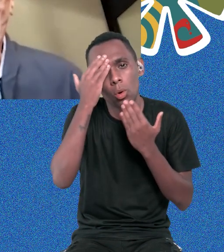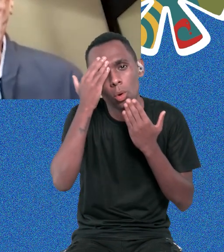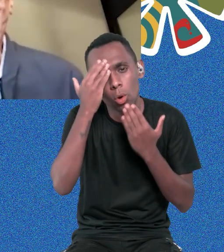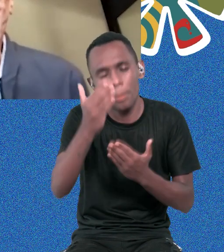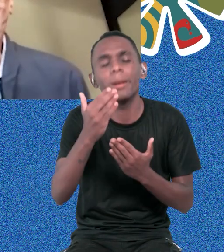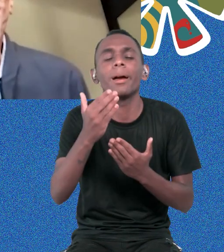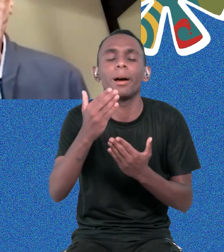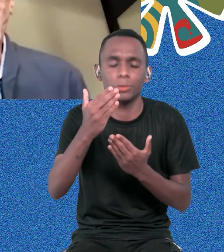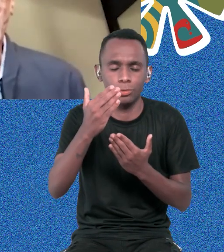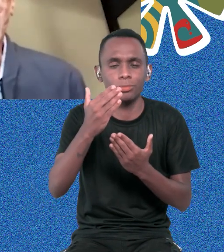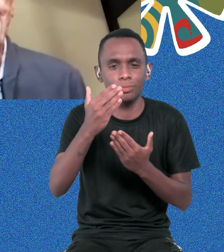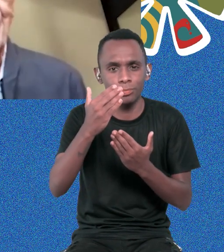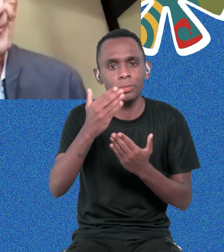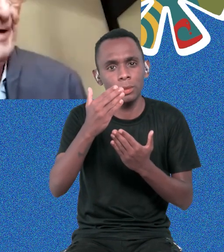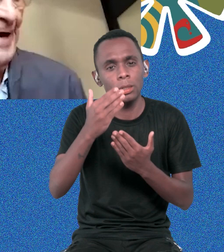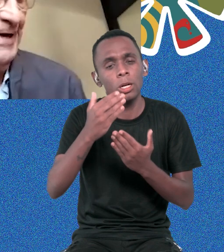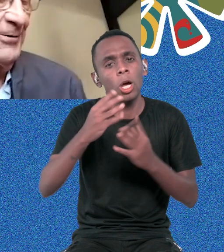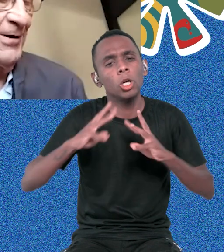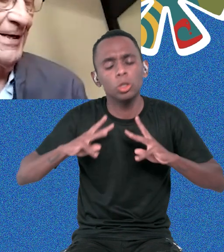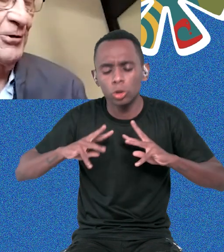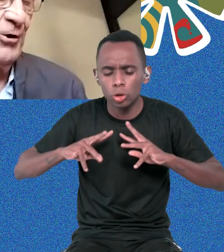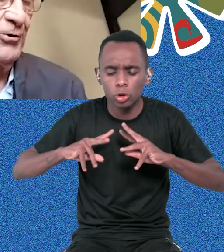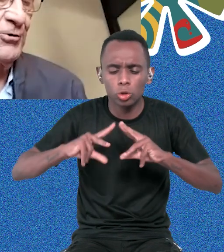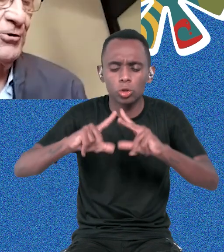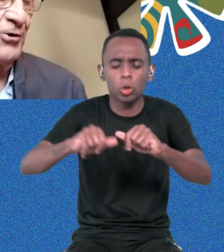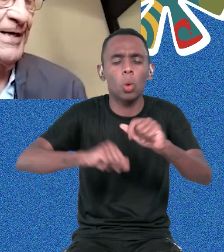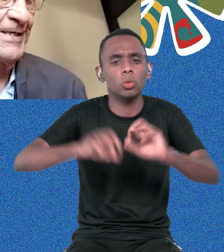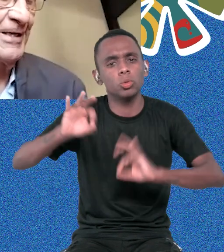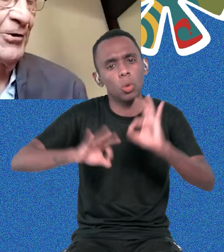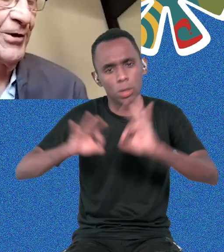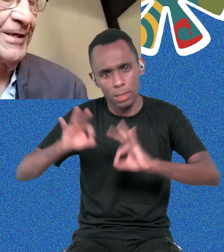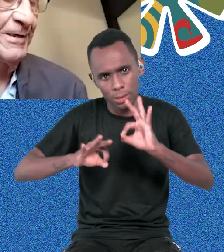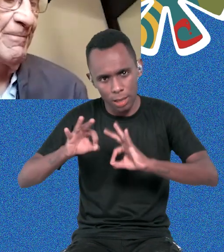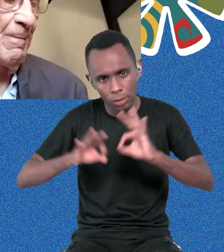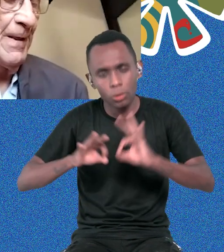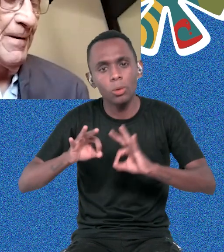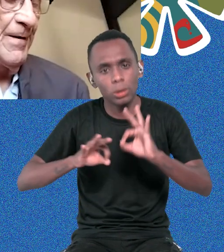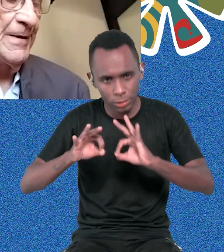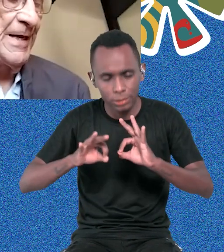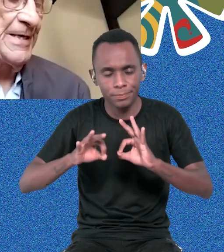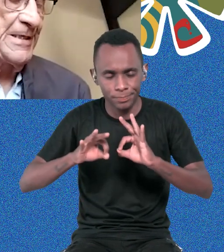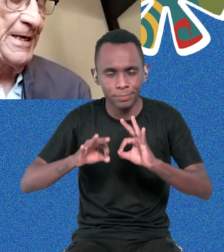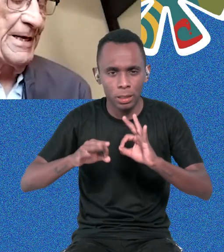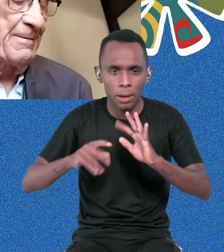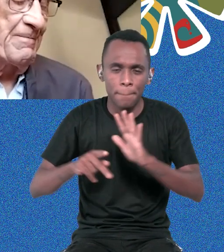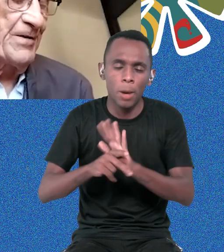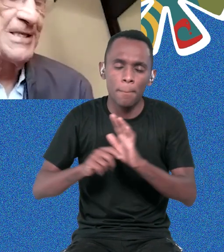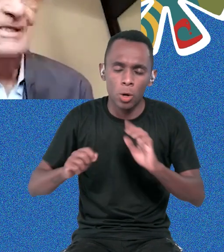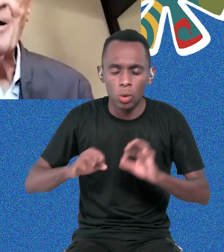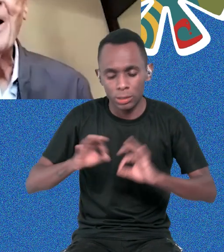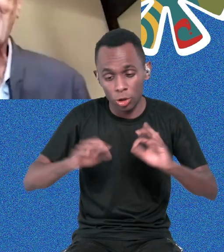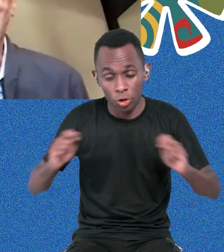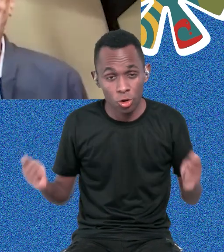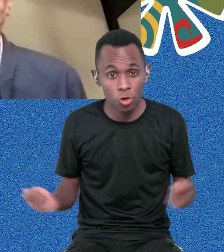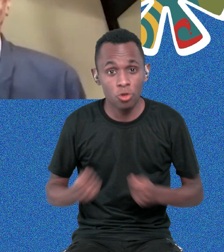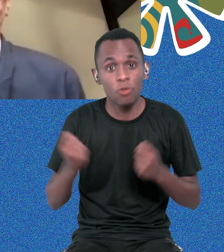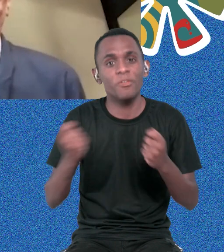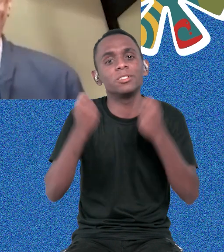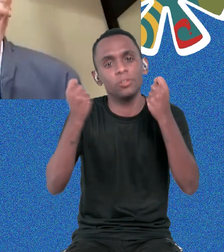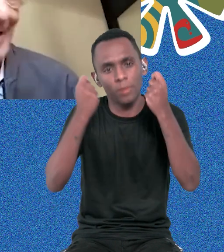obrigado, obrigado a você, Michele, obrigado a todos os organizadores deste